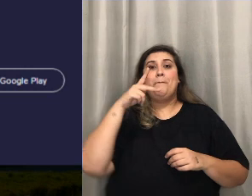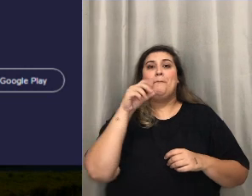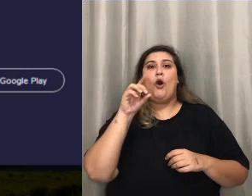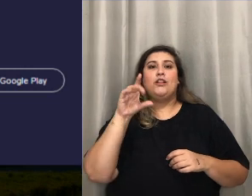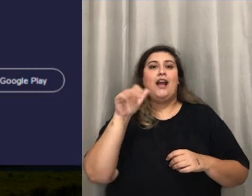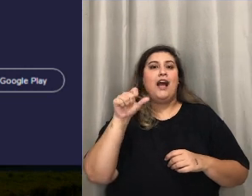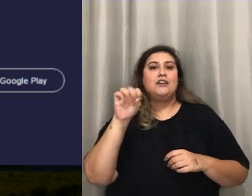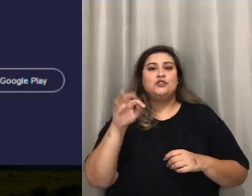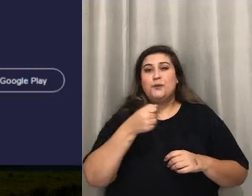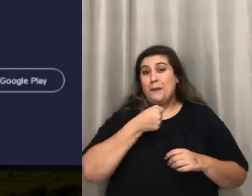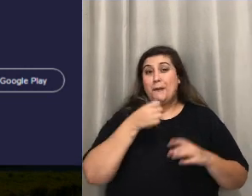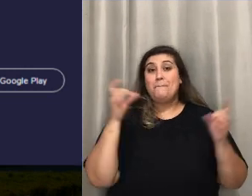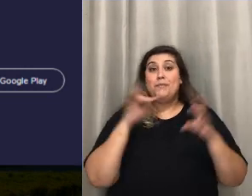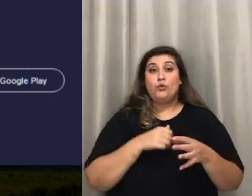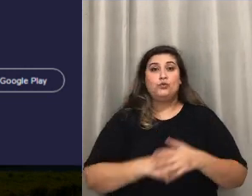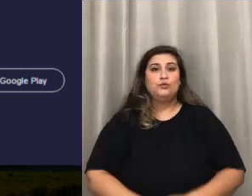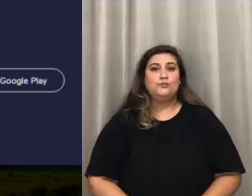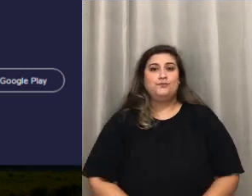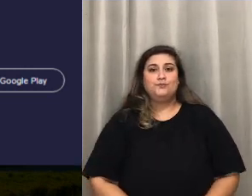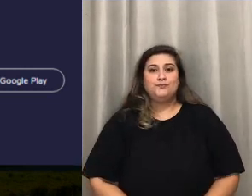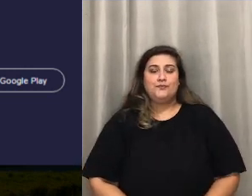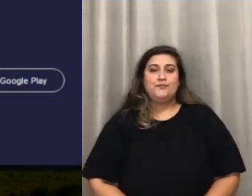Então, eu tenho o meu primeiro podcast pronto.